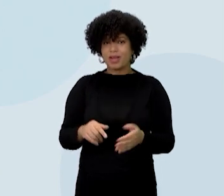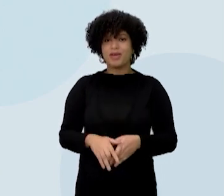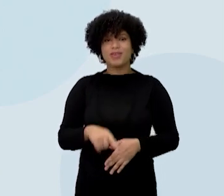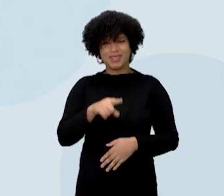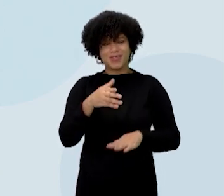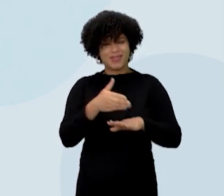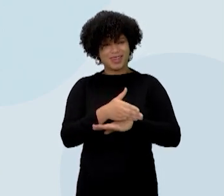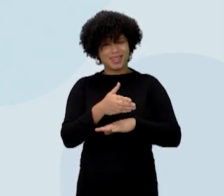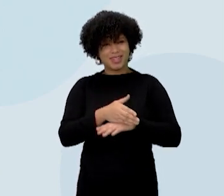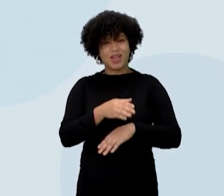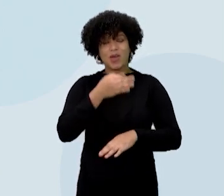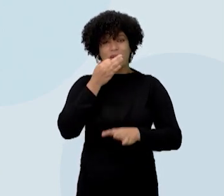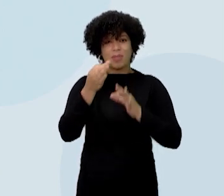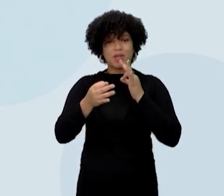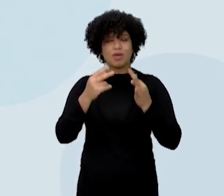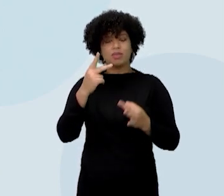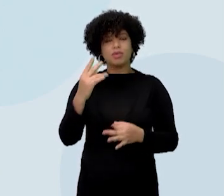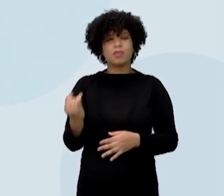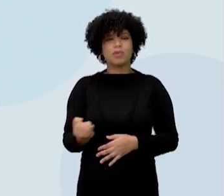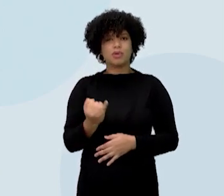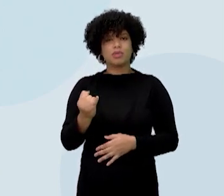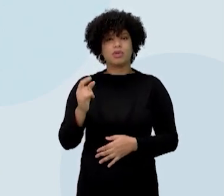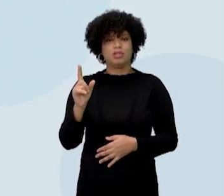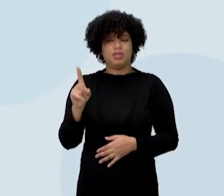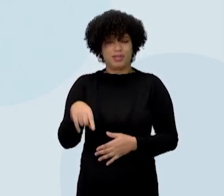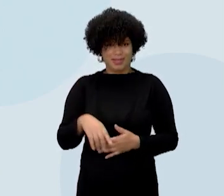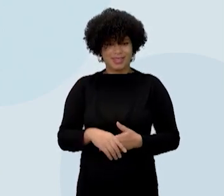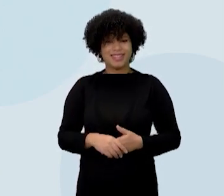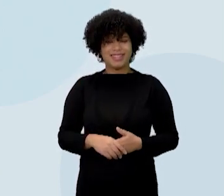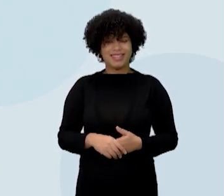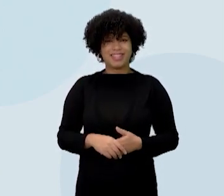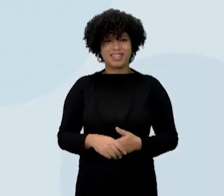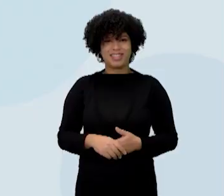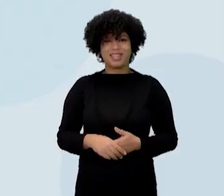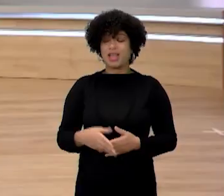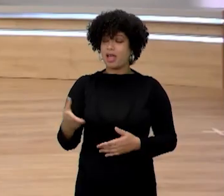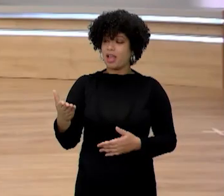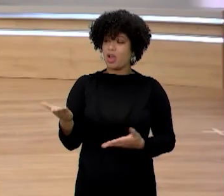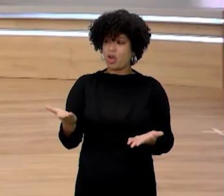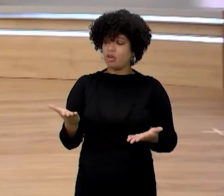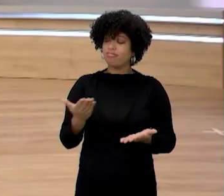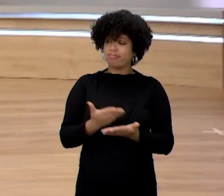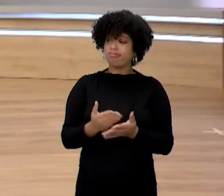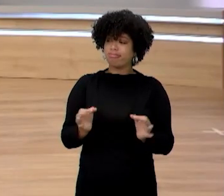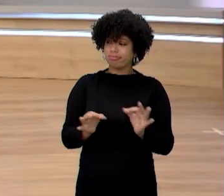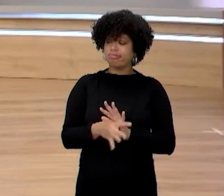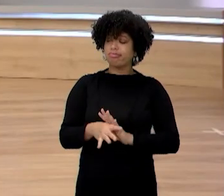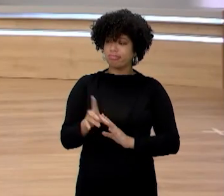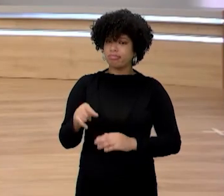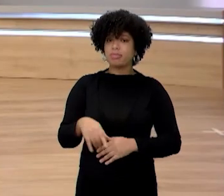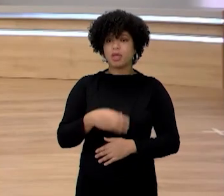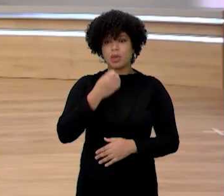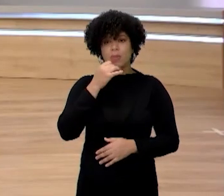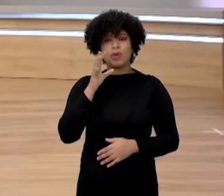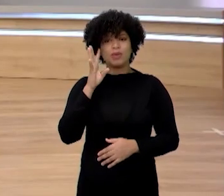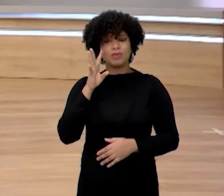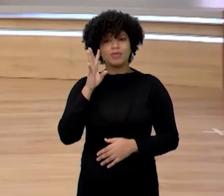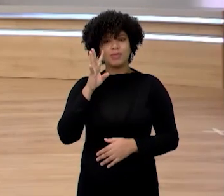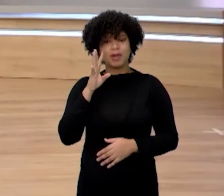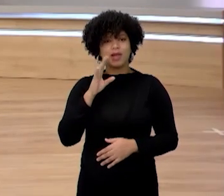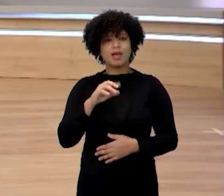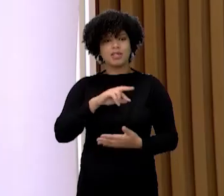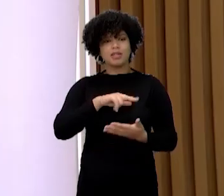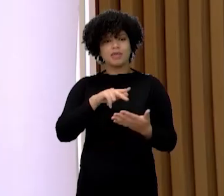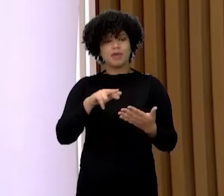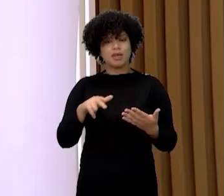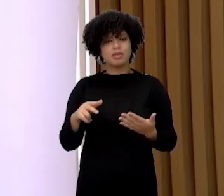participe, a sua contribuição é muito importante. Giba, fechamos então. Né? Legal, aí é uma questão muito importante